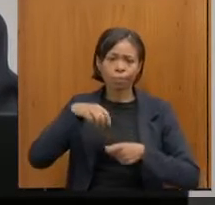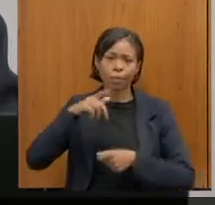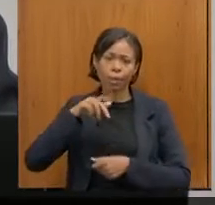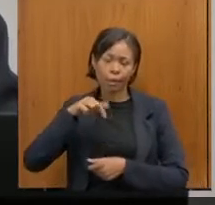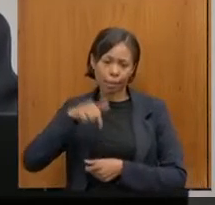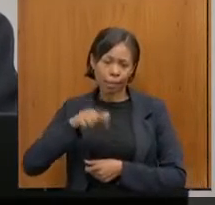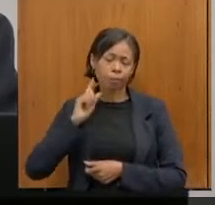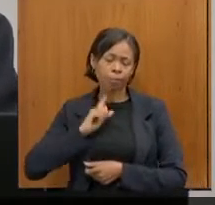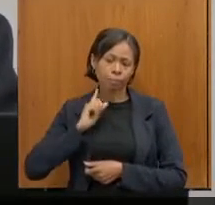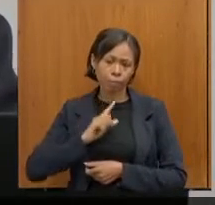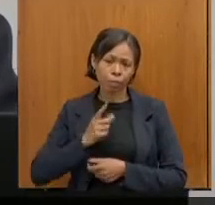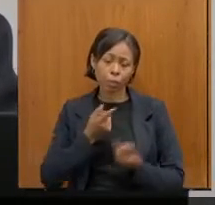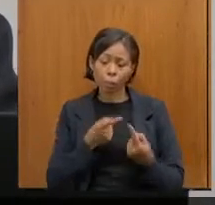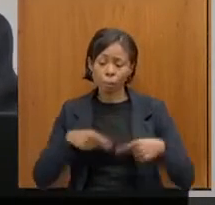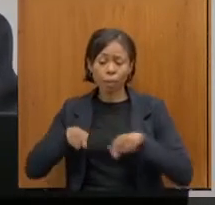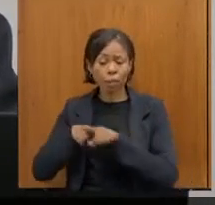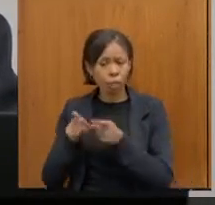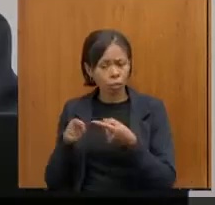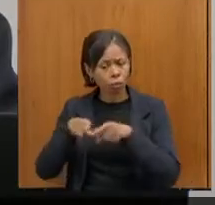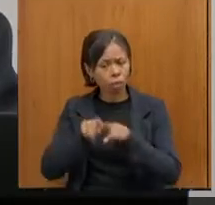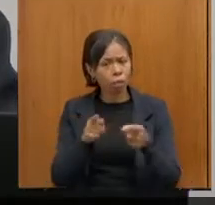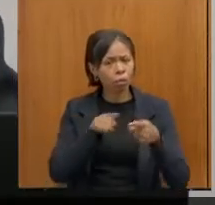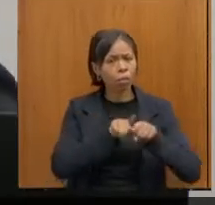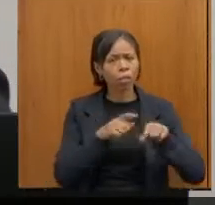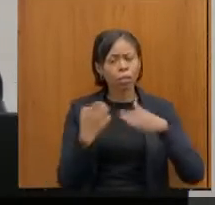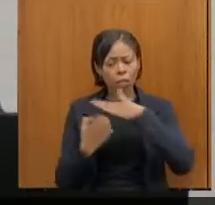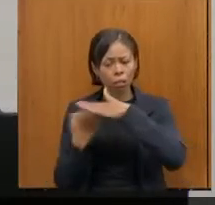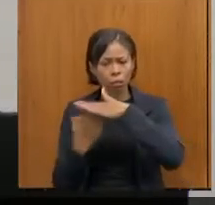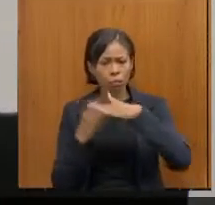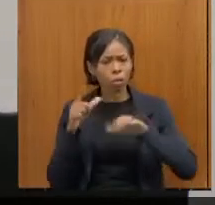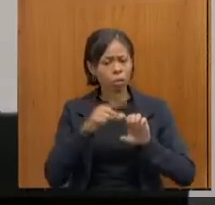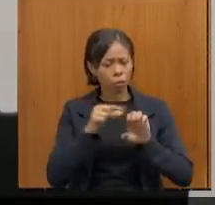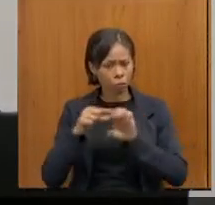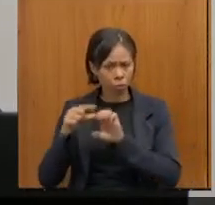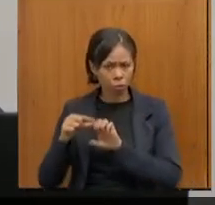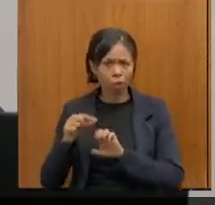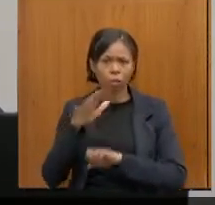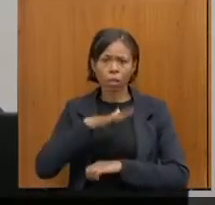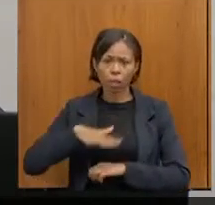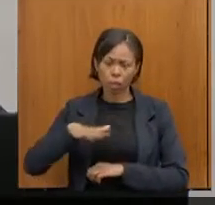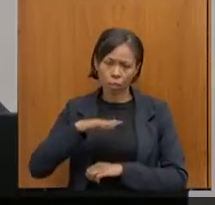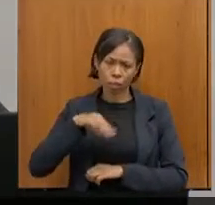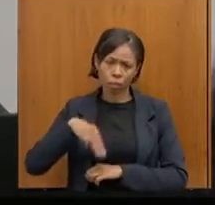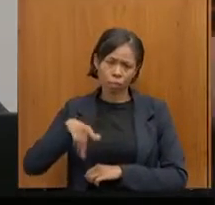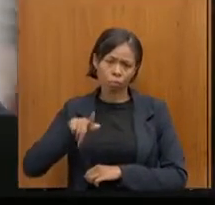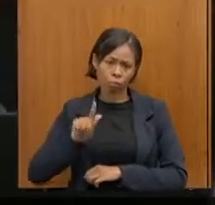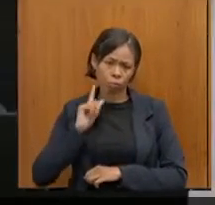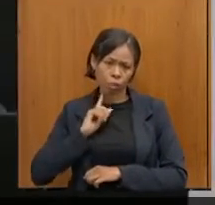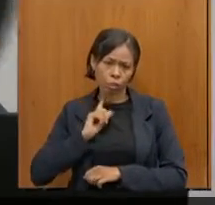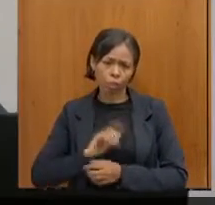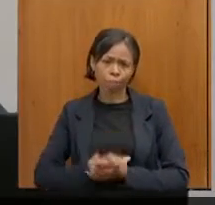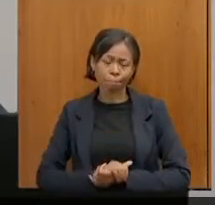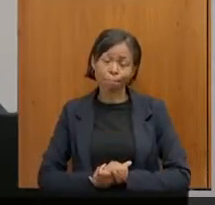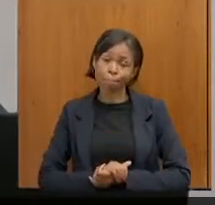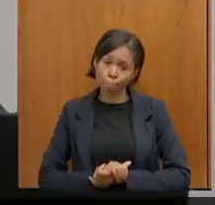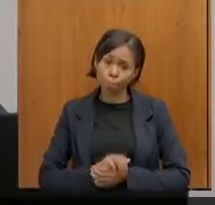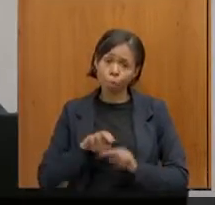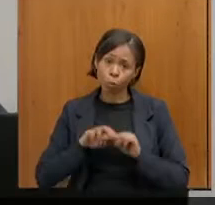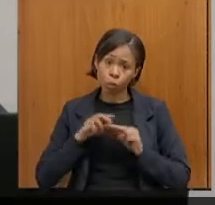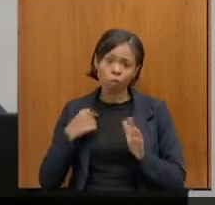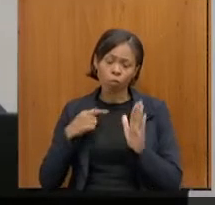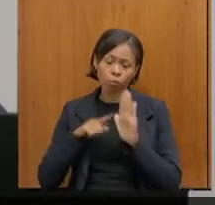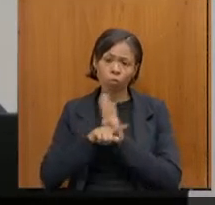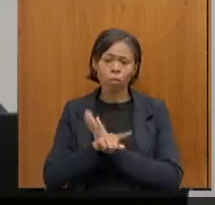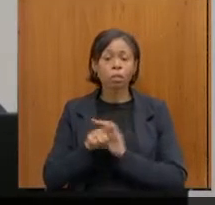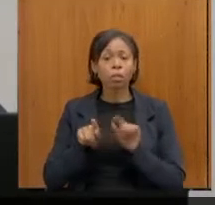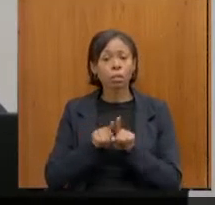desses empreendedores empreendedoras que estão espalhados pela nossa Minas Gerais então fica aqui a minha o meu questionamento e